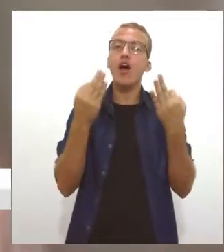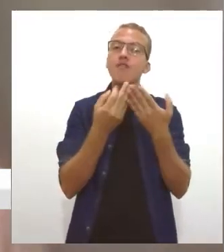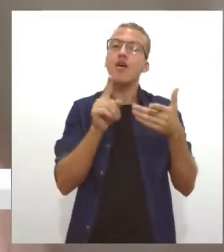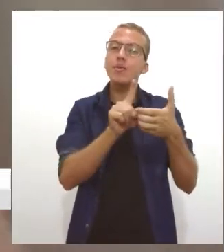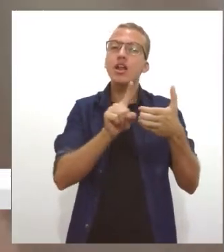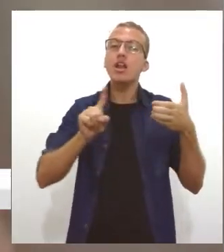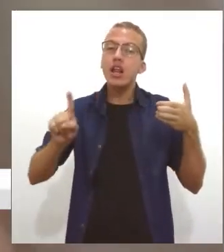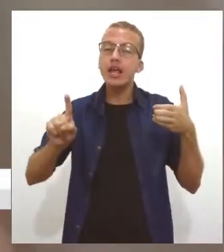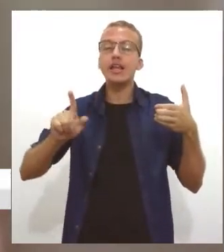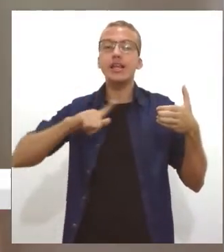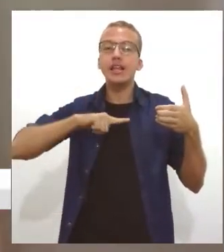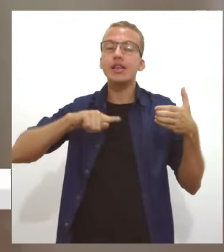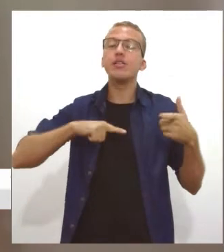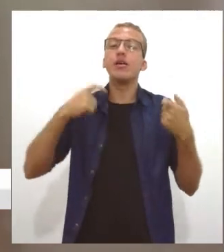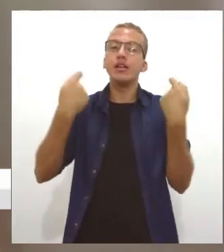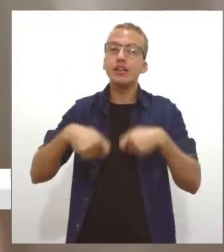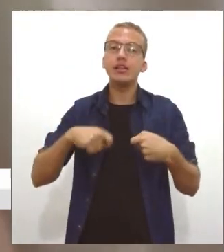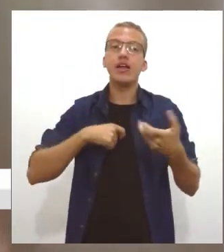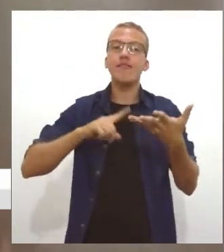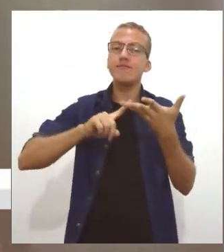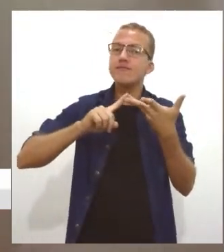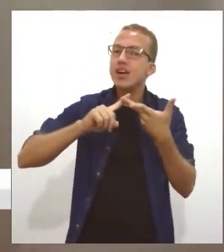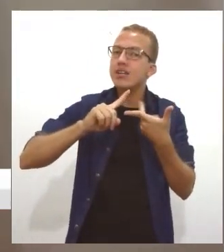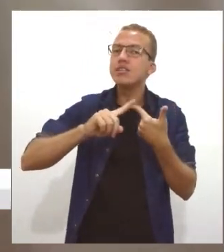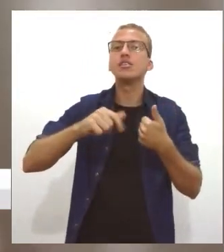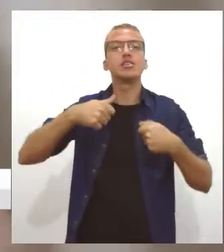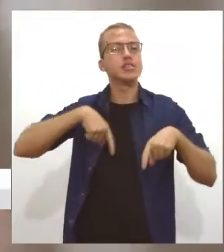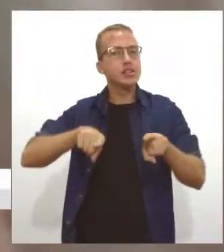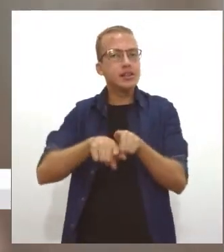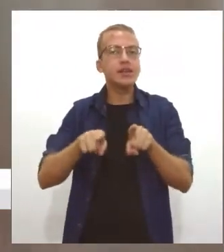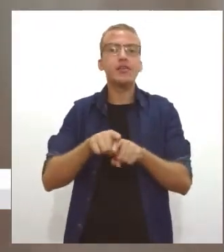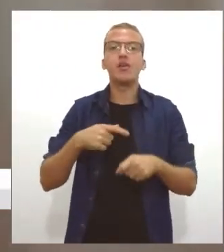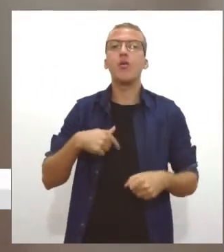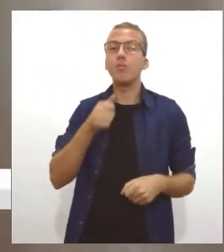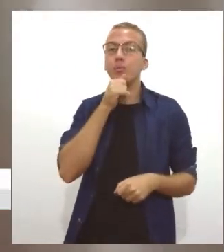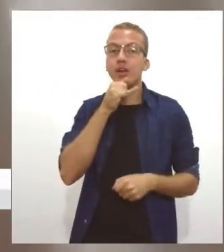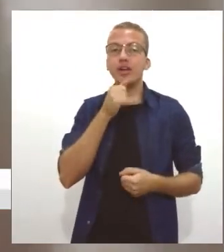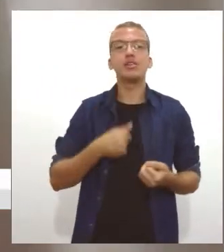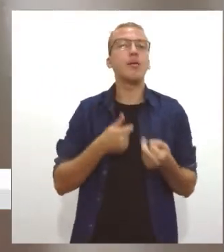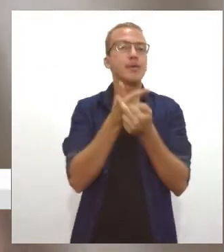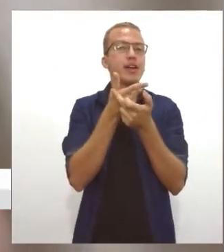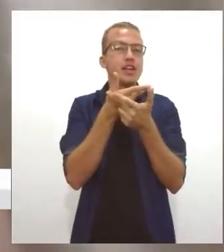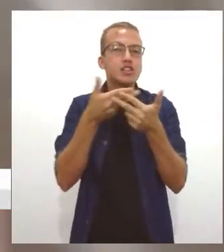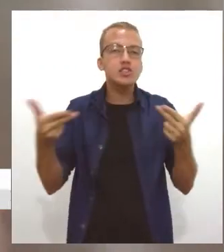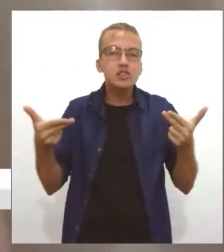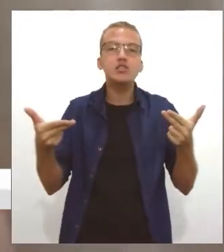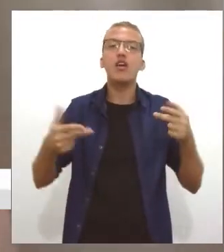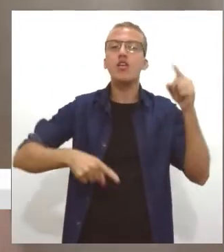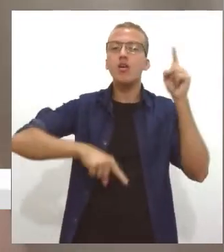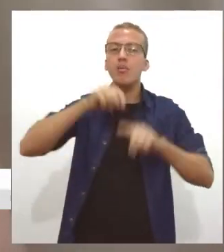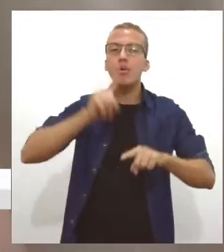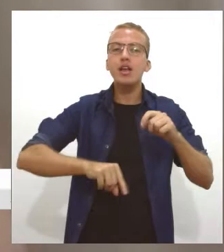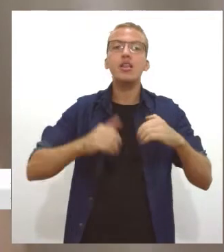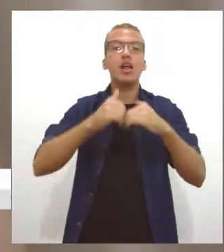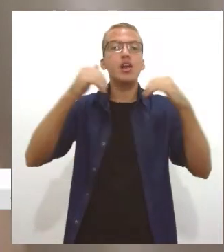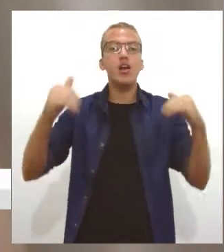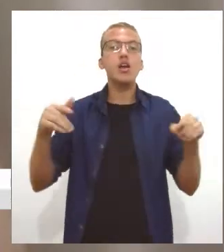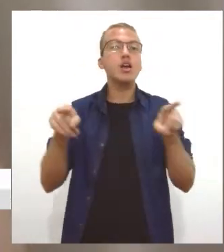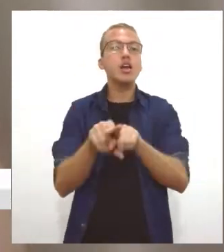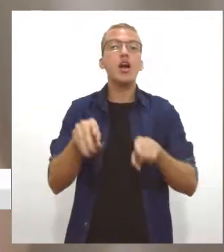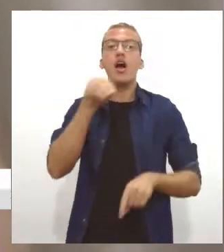parte para uma série de outras medidas, como a partilha de bens, como alimentos, que precisam ser absorvidos também